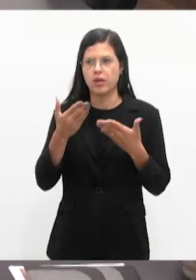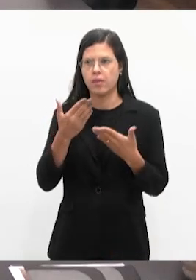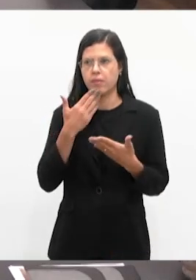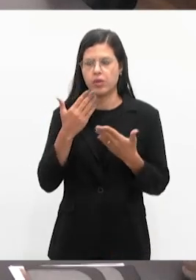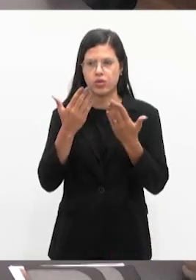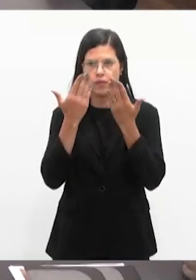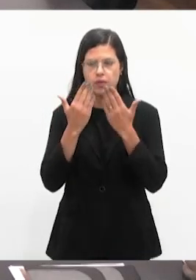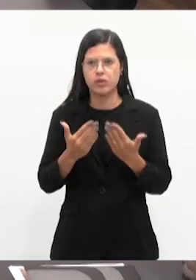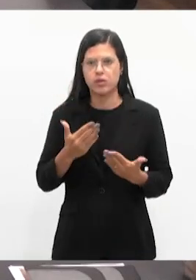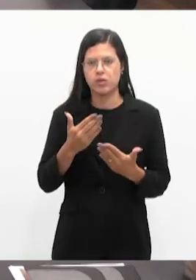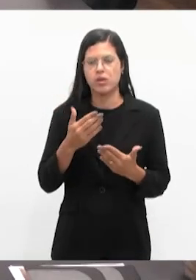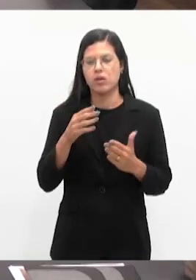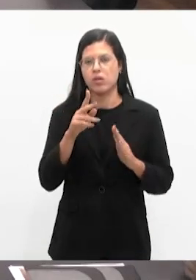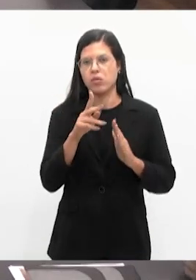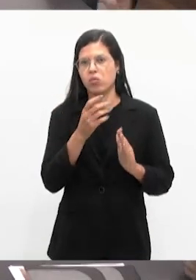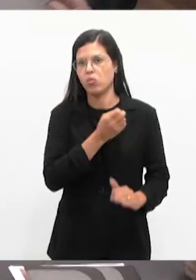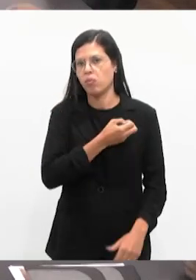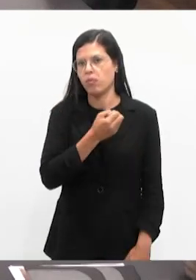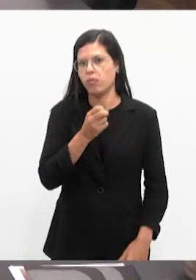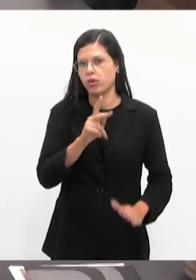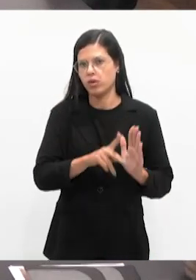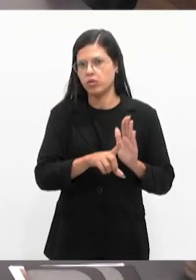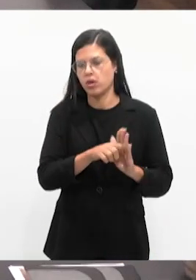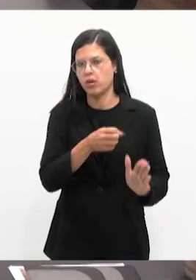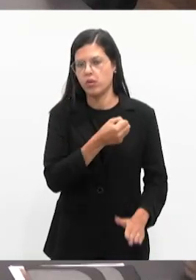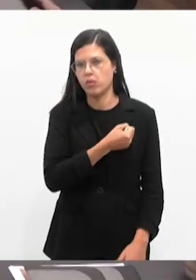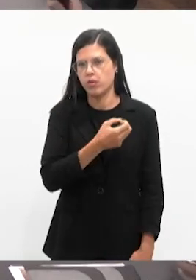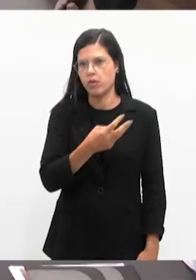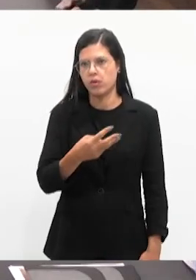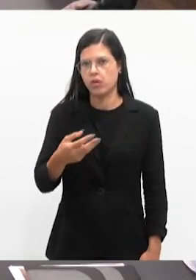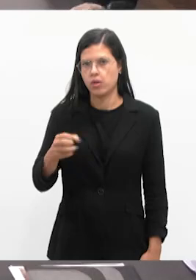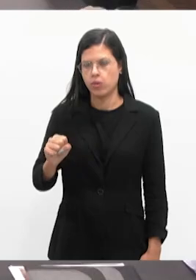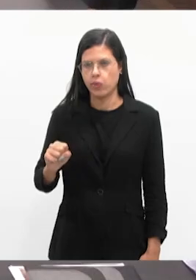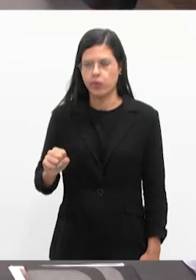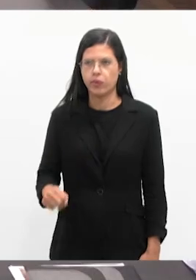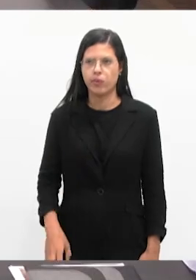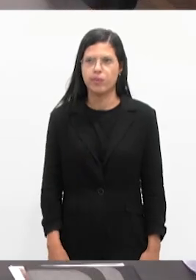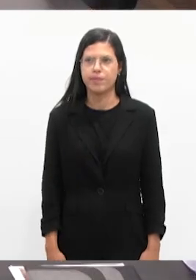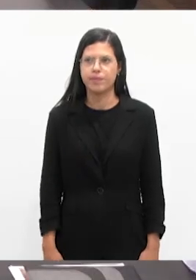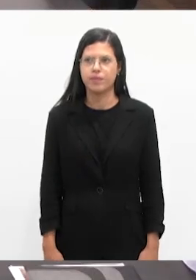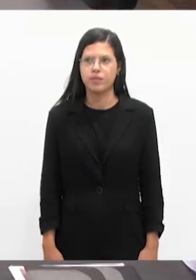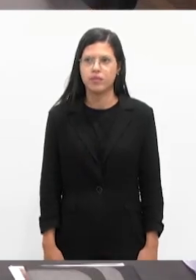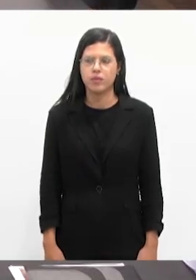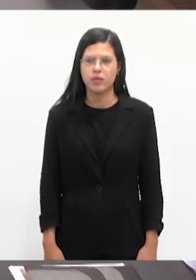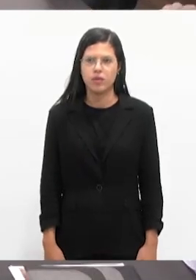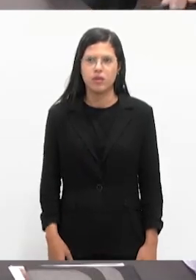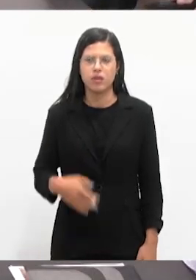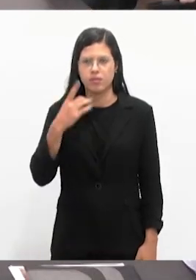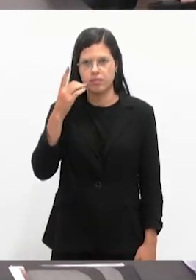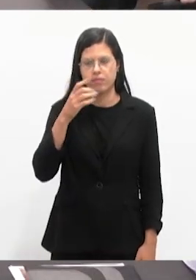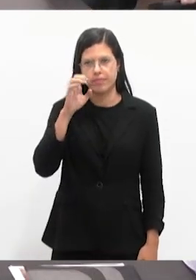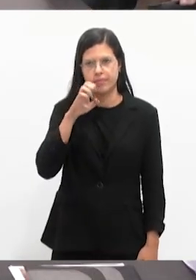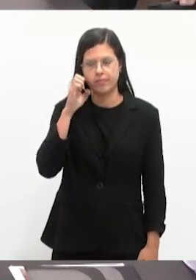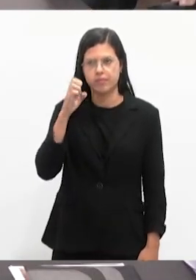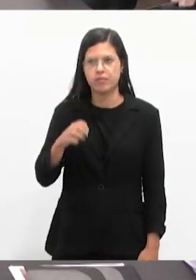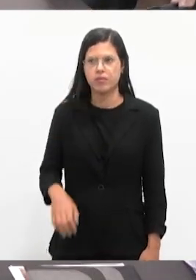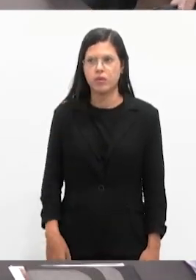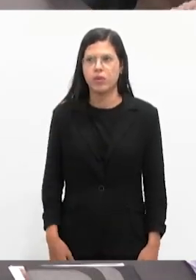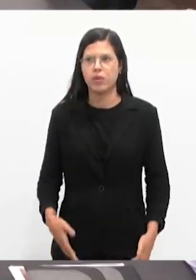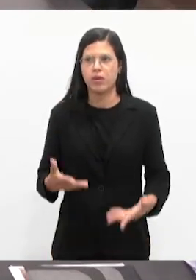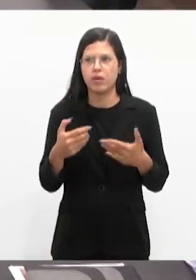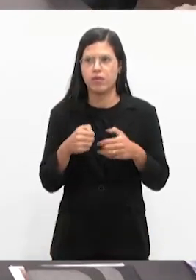projeto de lei 2960. Vista concedida do 38 para a deputada Élica Eu queria fazer